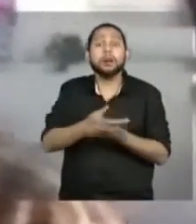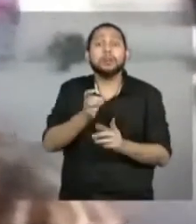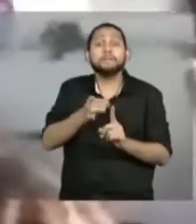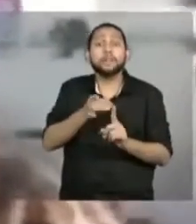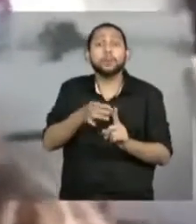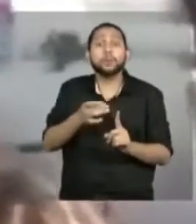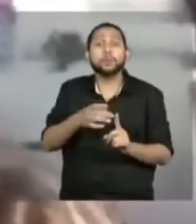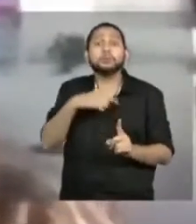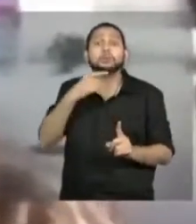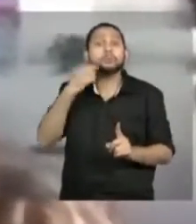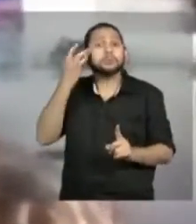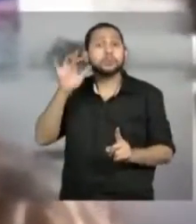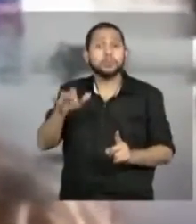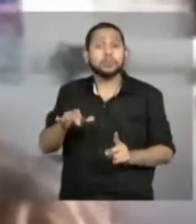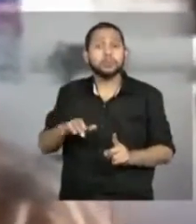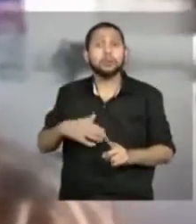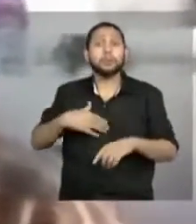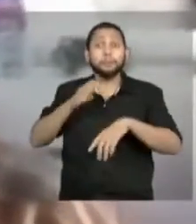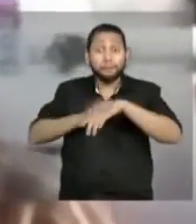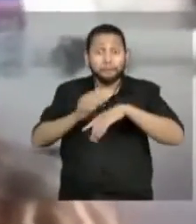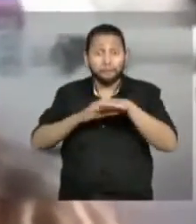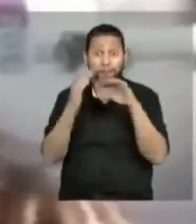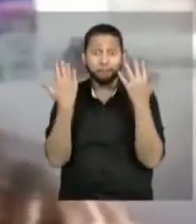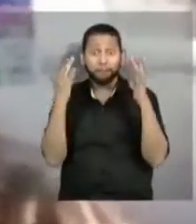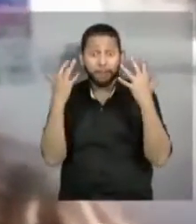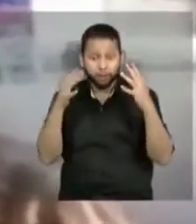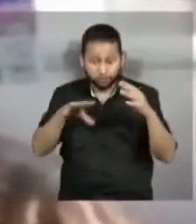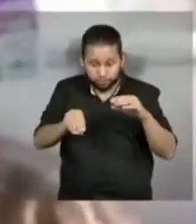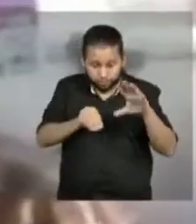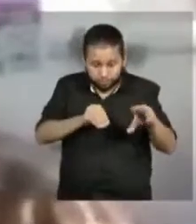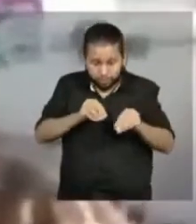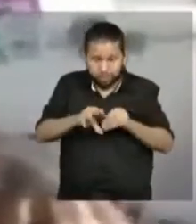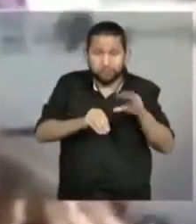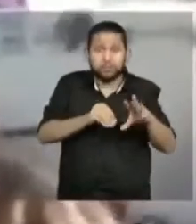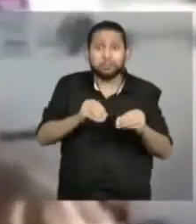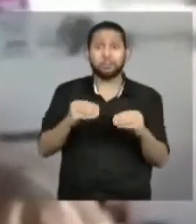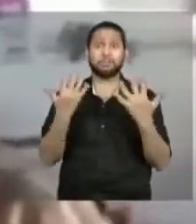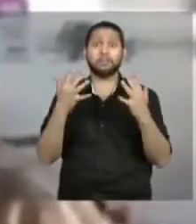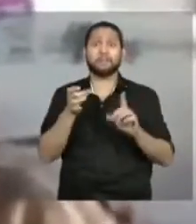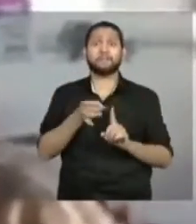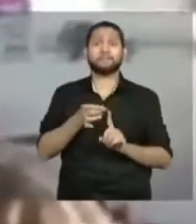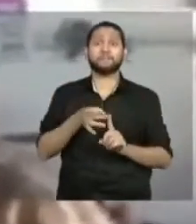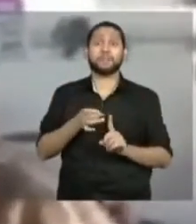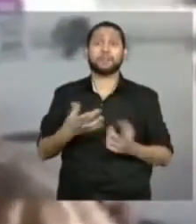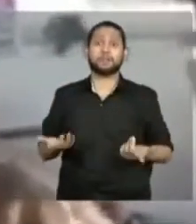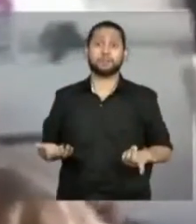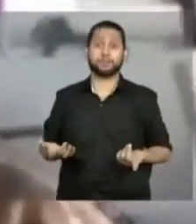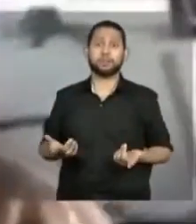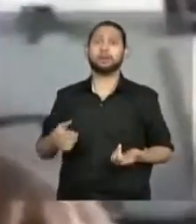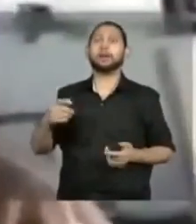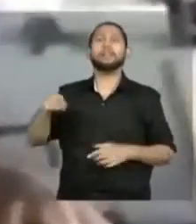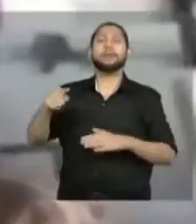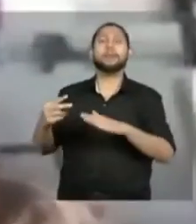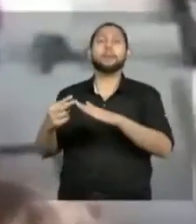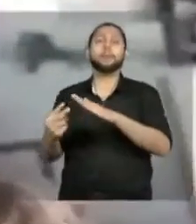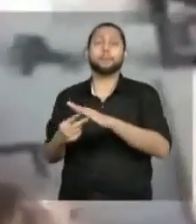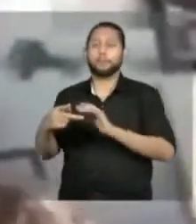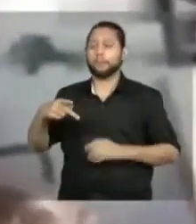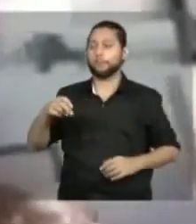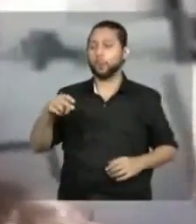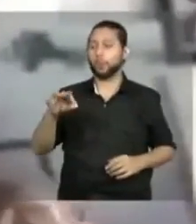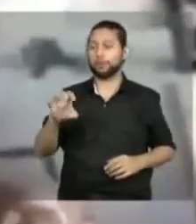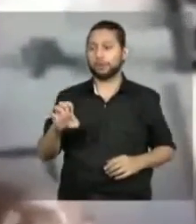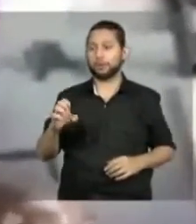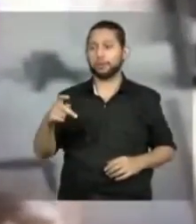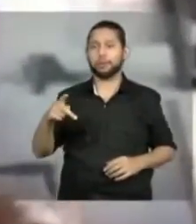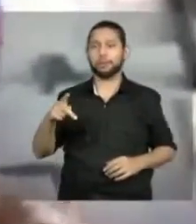vidro. Isso é feito de maneira manual e muito precária na central mecanizada da Ponte Pequena, no começo do processo,